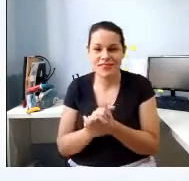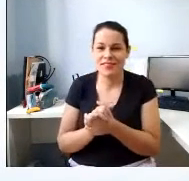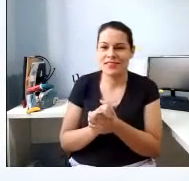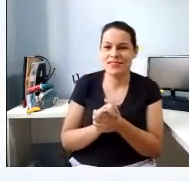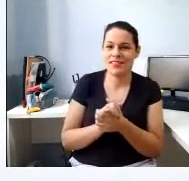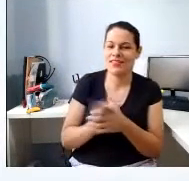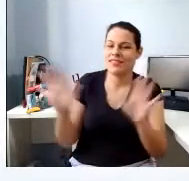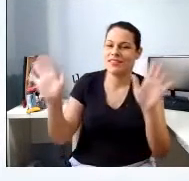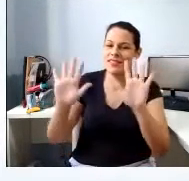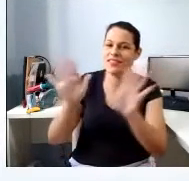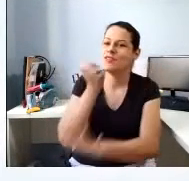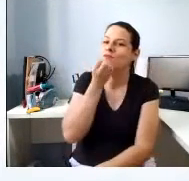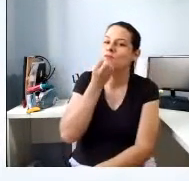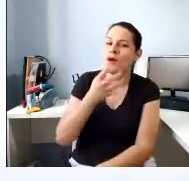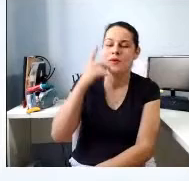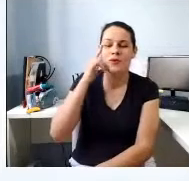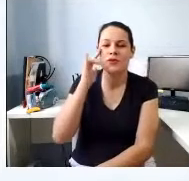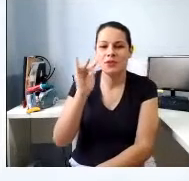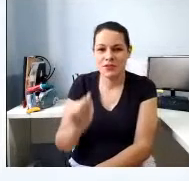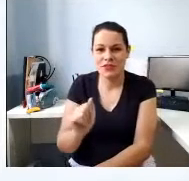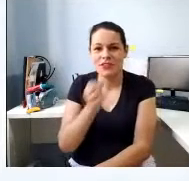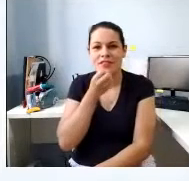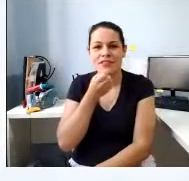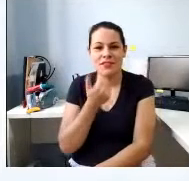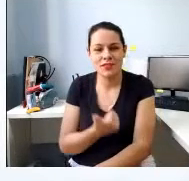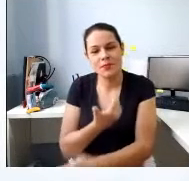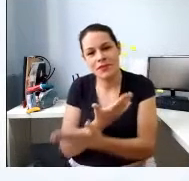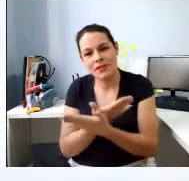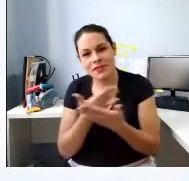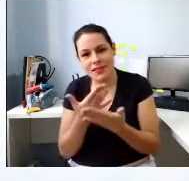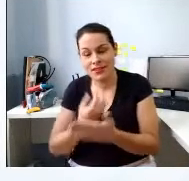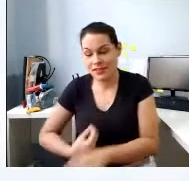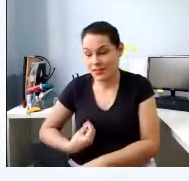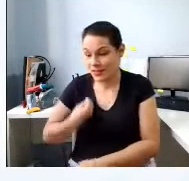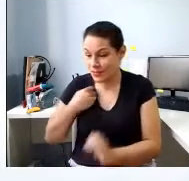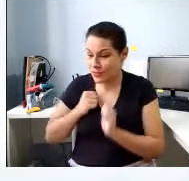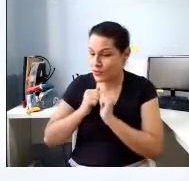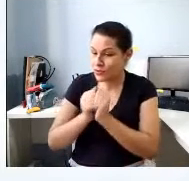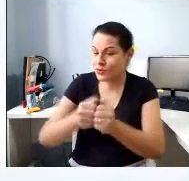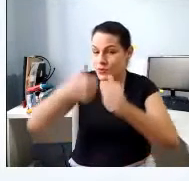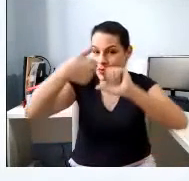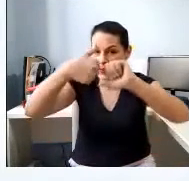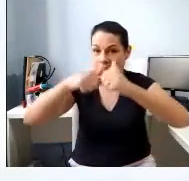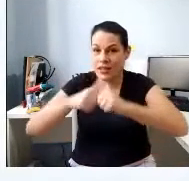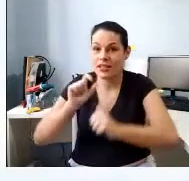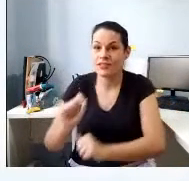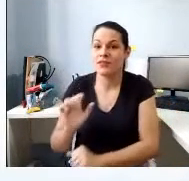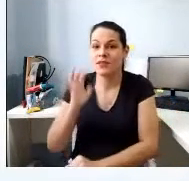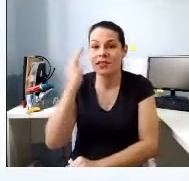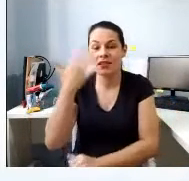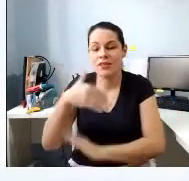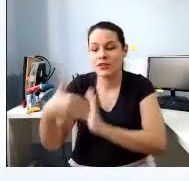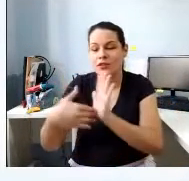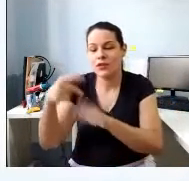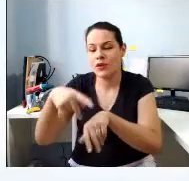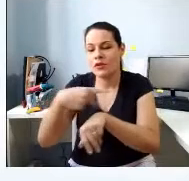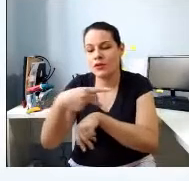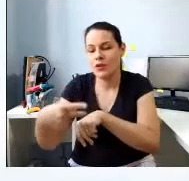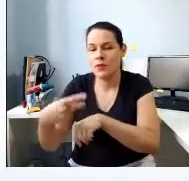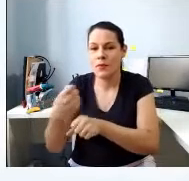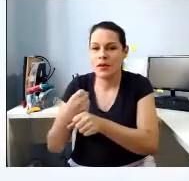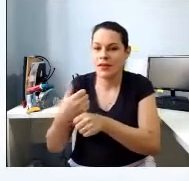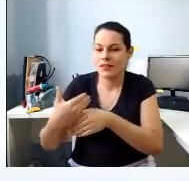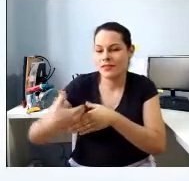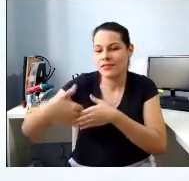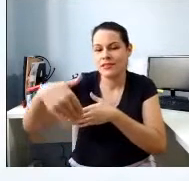Bom dia, Gilce, tudo bem? Estamos aqui, né, analisando um pouco, vendo o que está acontecendo aí pelo país ao longo desse